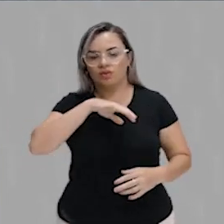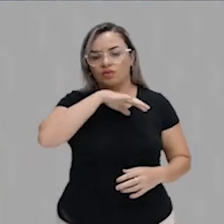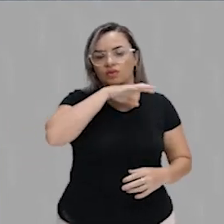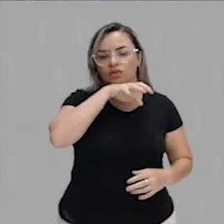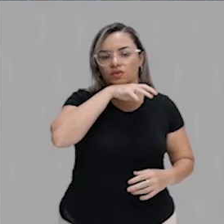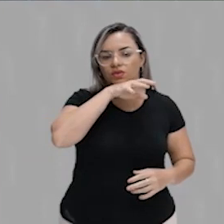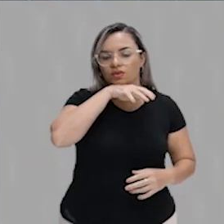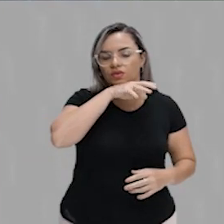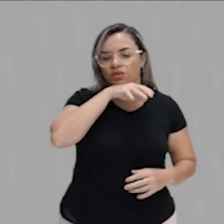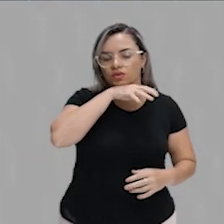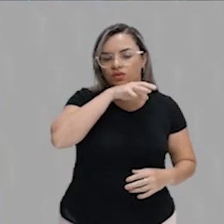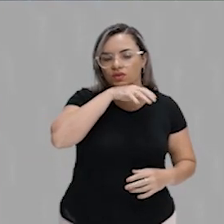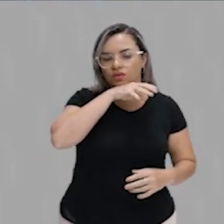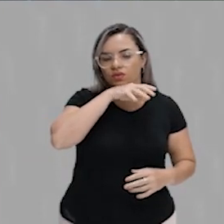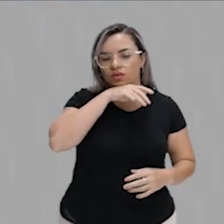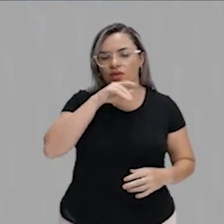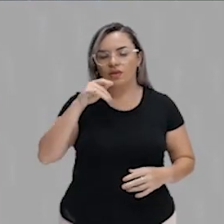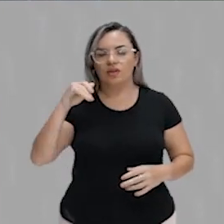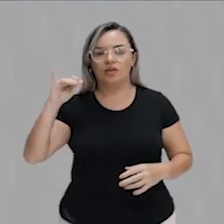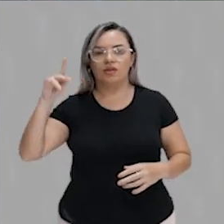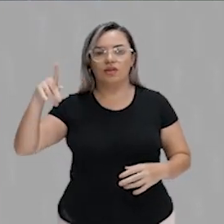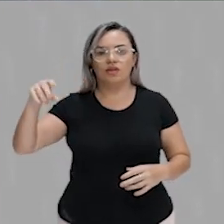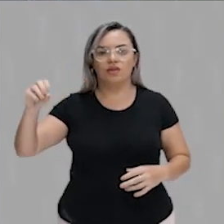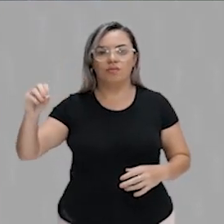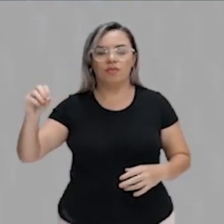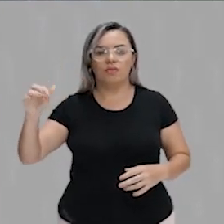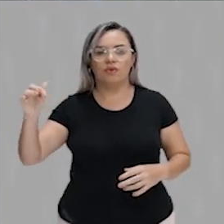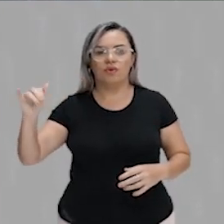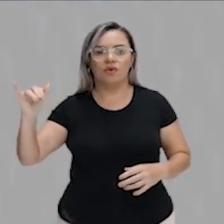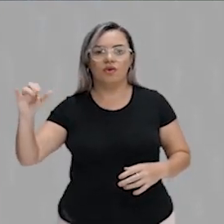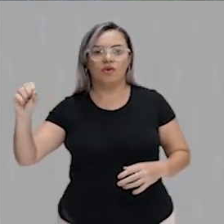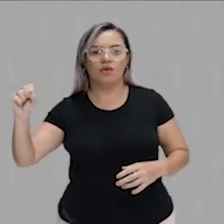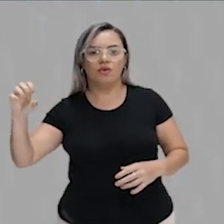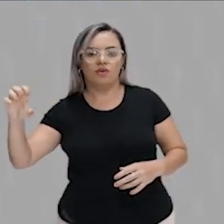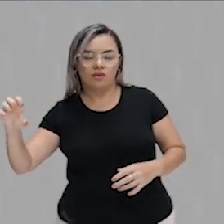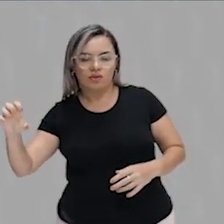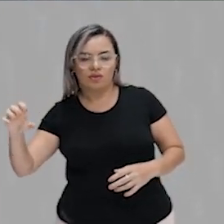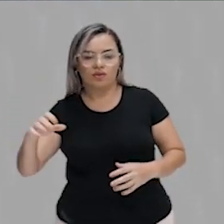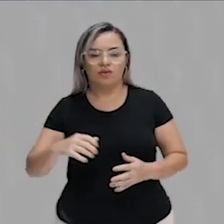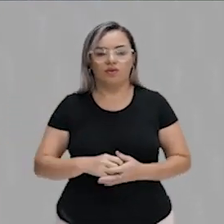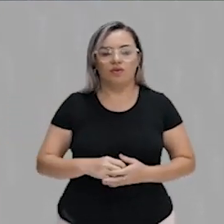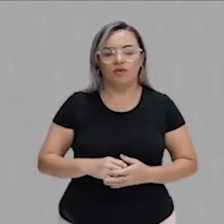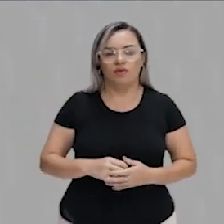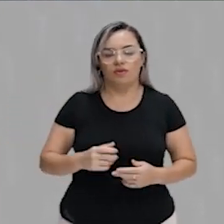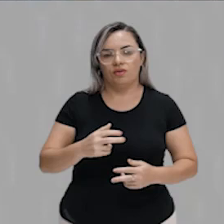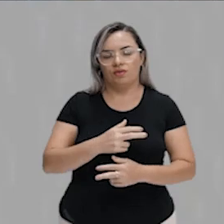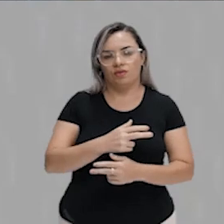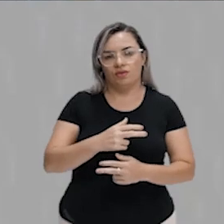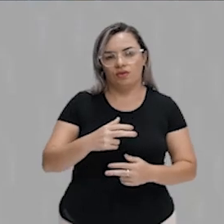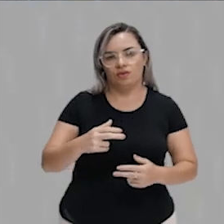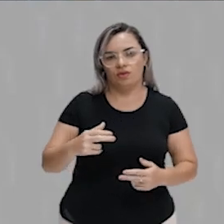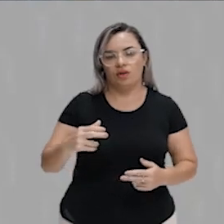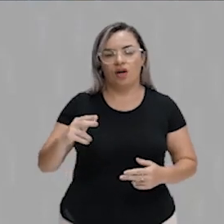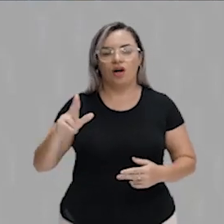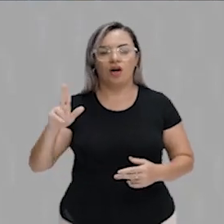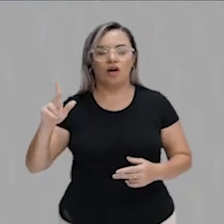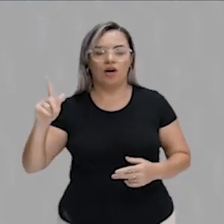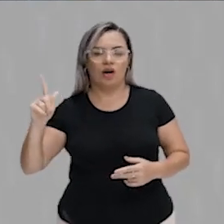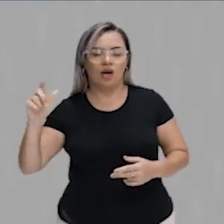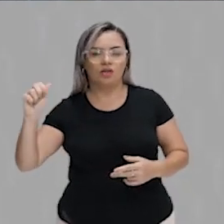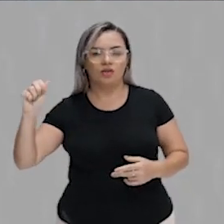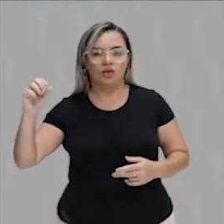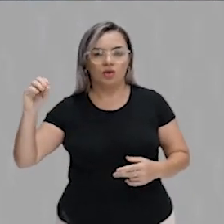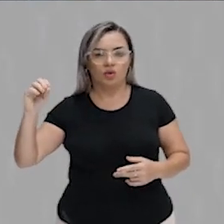glândula hipófise, nós temos as glândulas adrenais, né? Nós temos as gônadas, que no